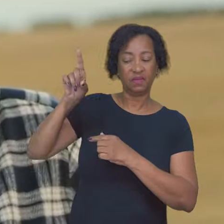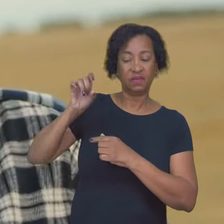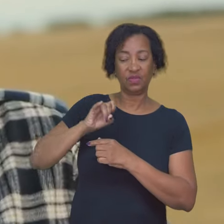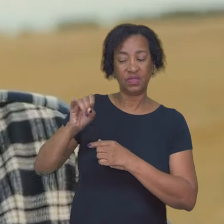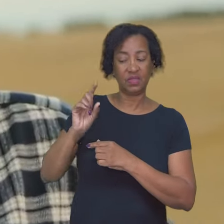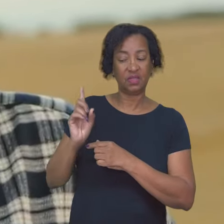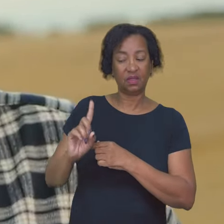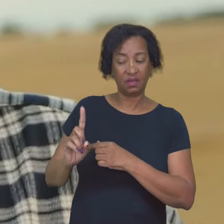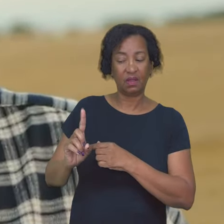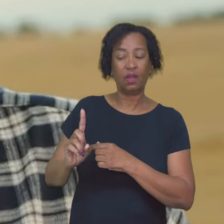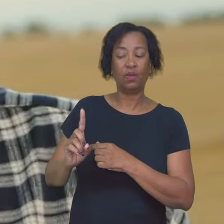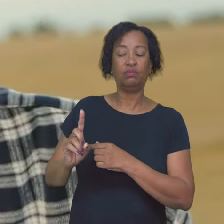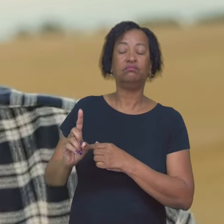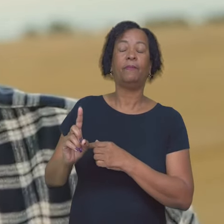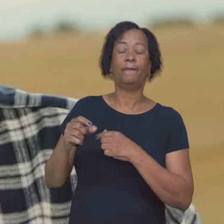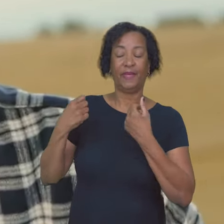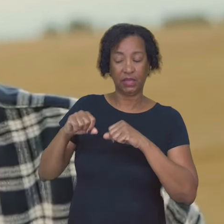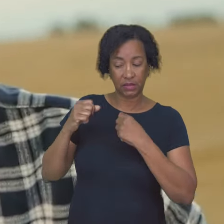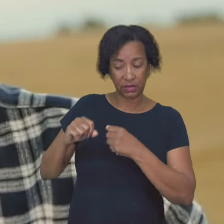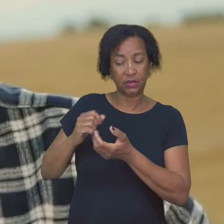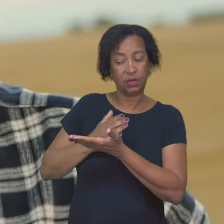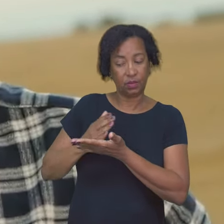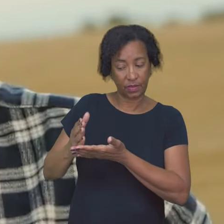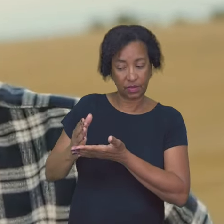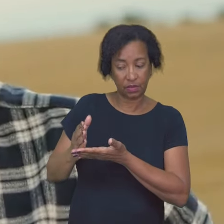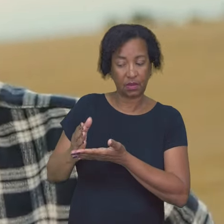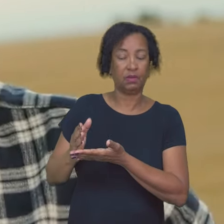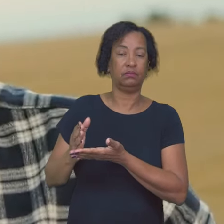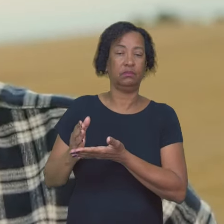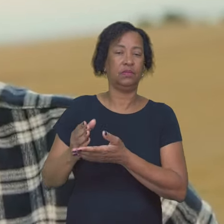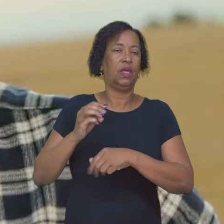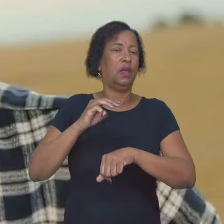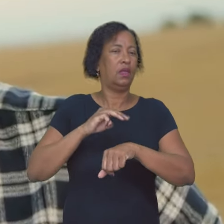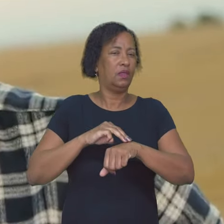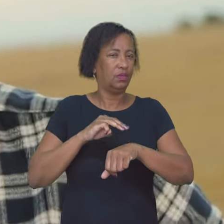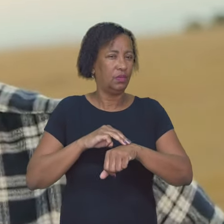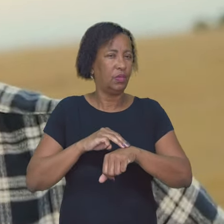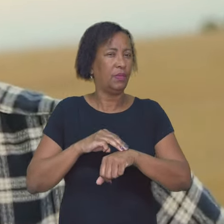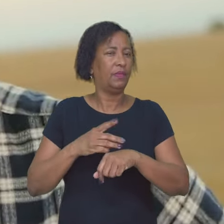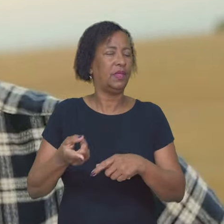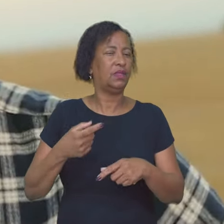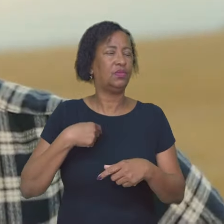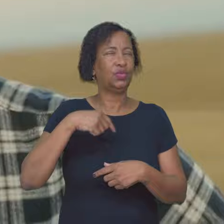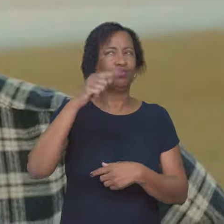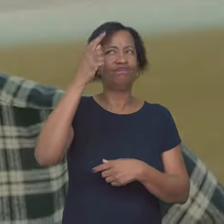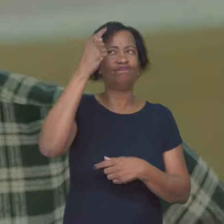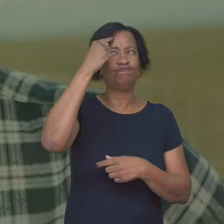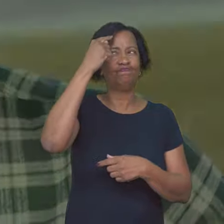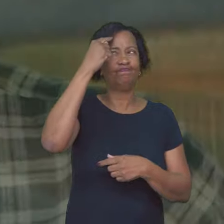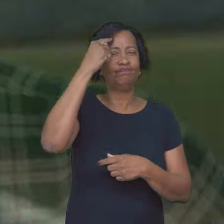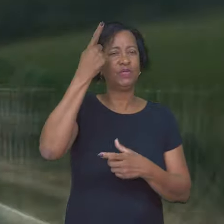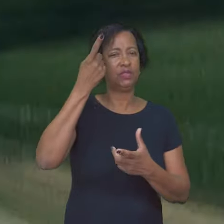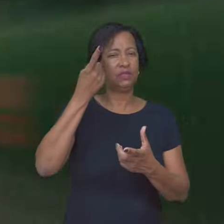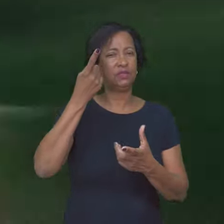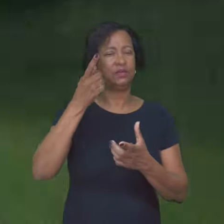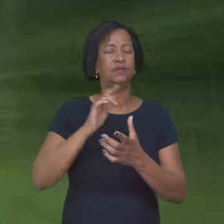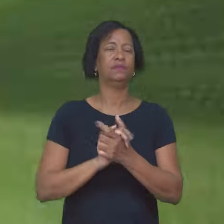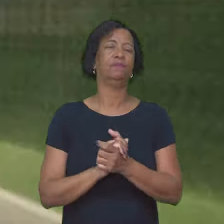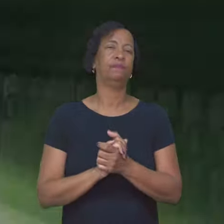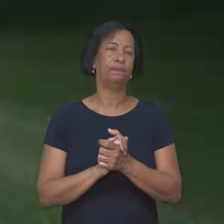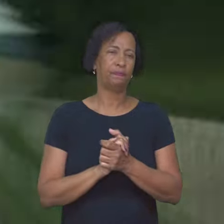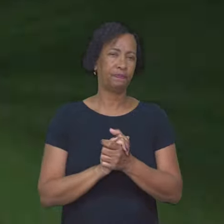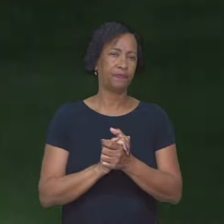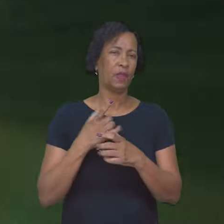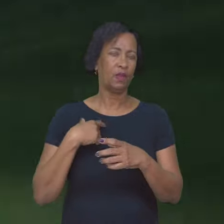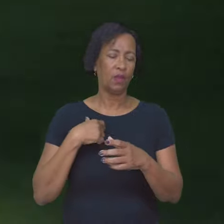é é melhor começar a ser naquele momento era exatamente nisso que eu estava pensando enquanto estava